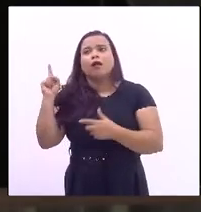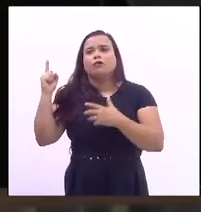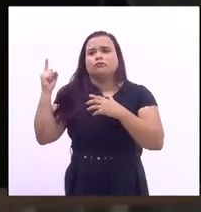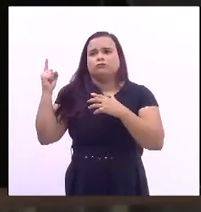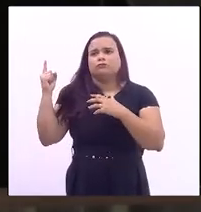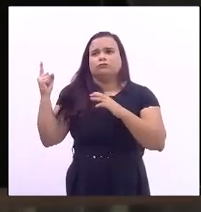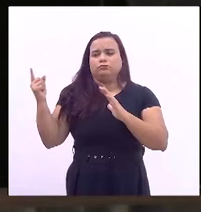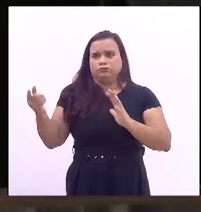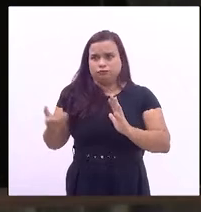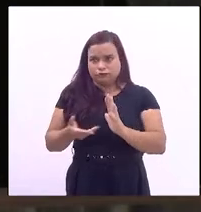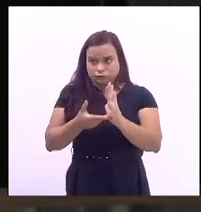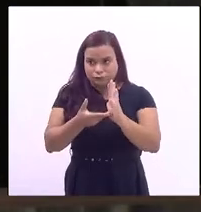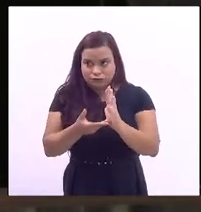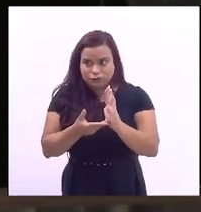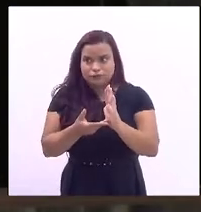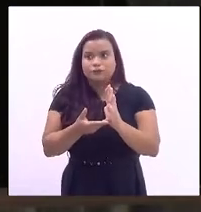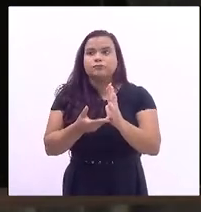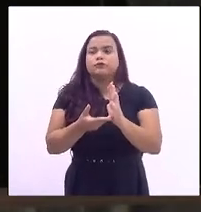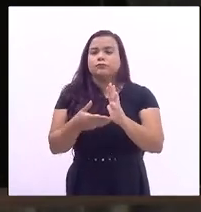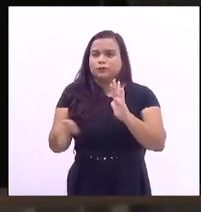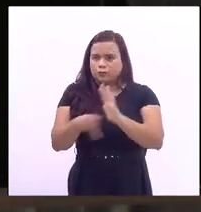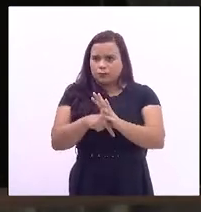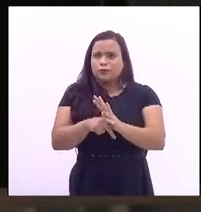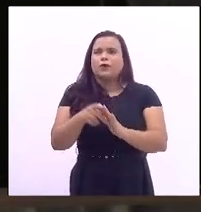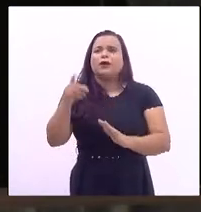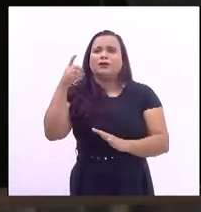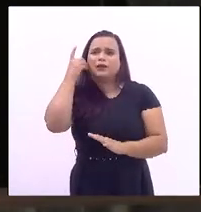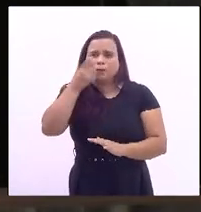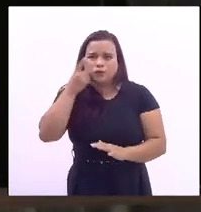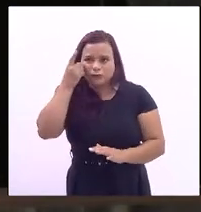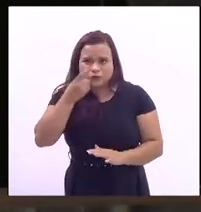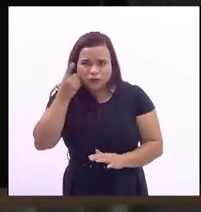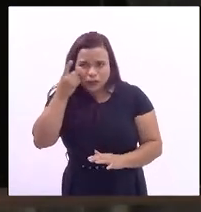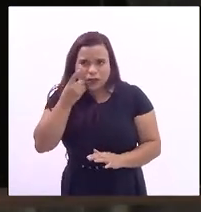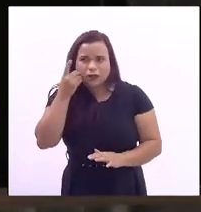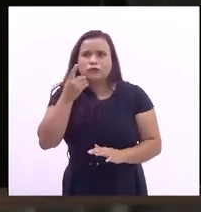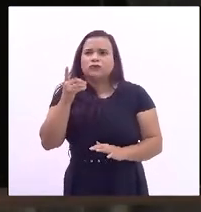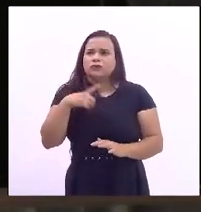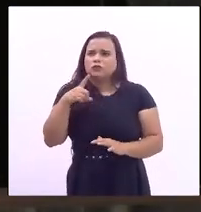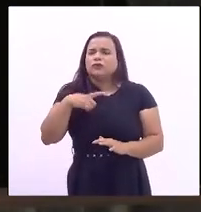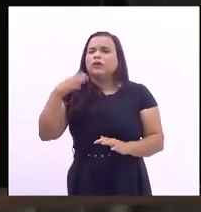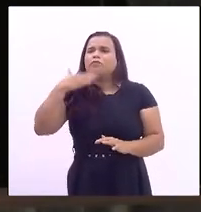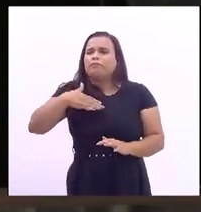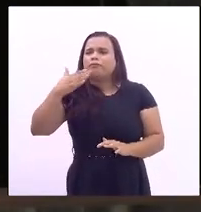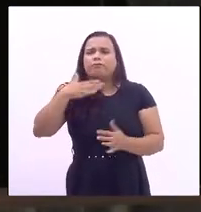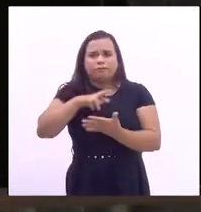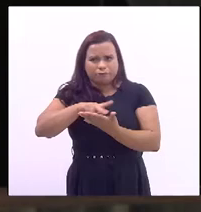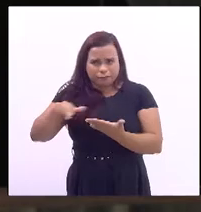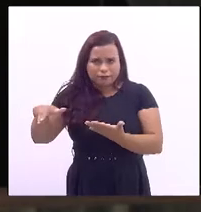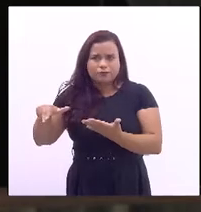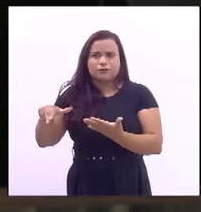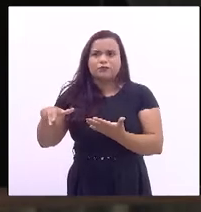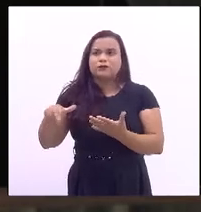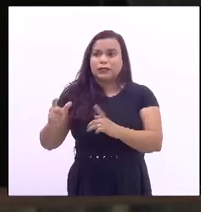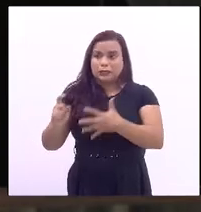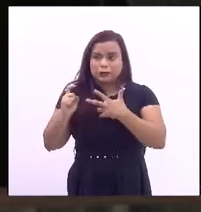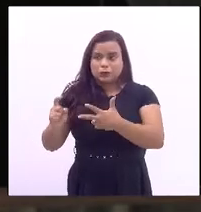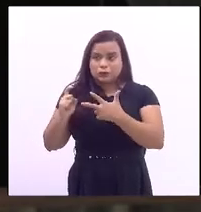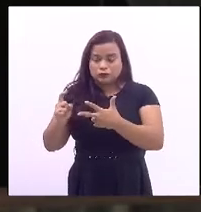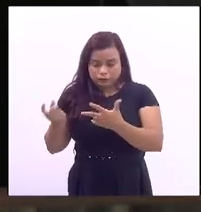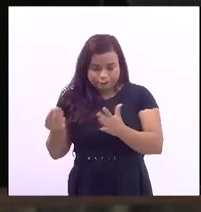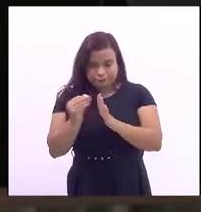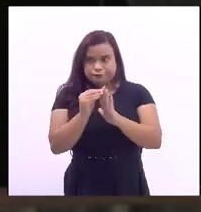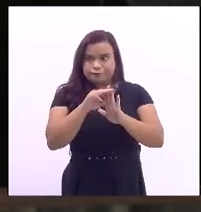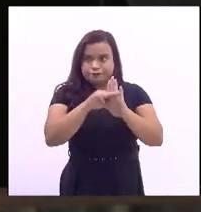com todas as imperfeições que trazia a mensagem do executivo de alguma maneira